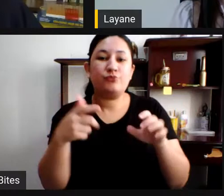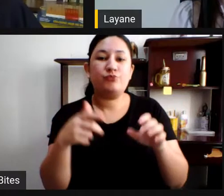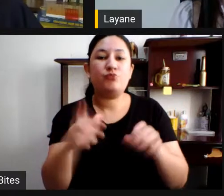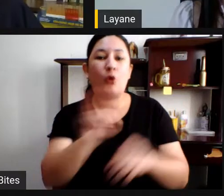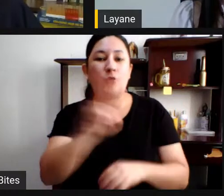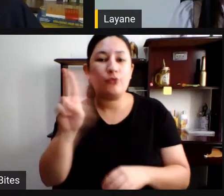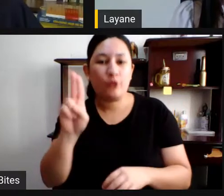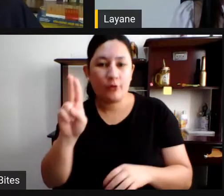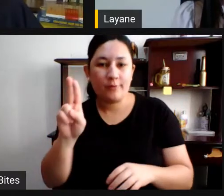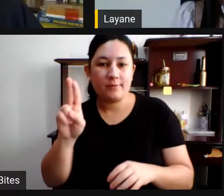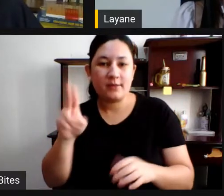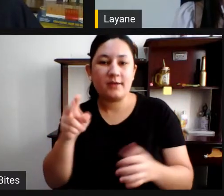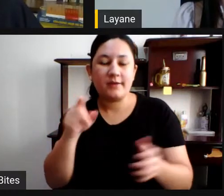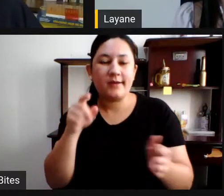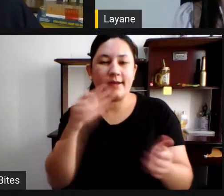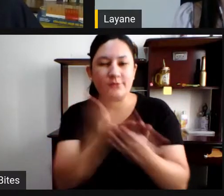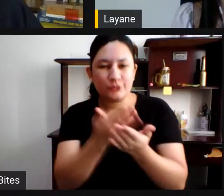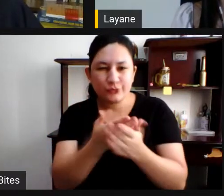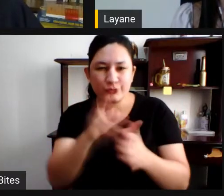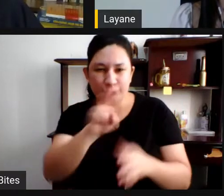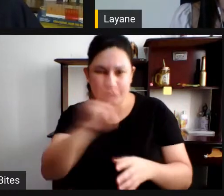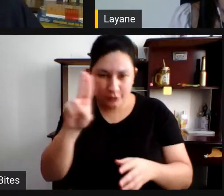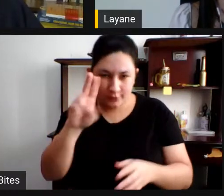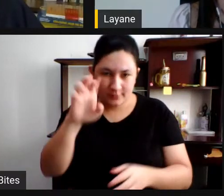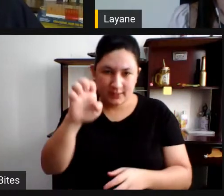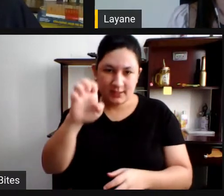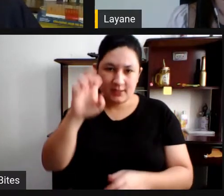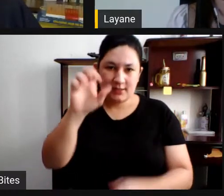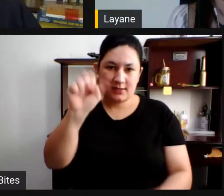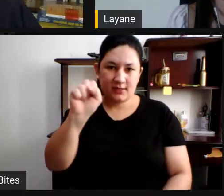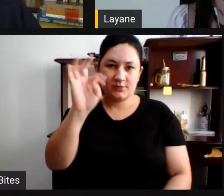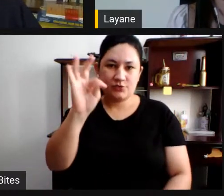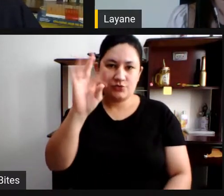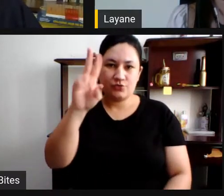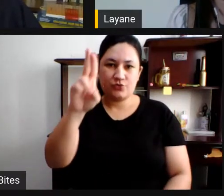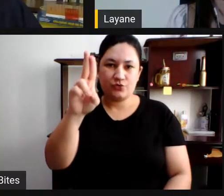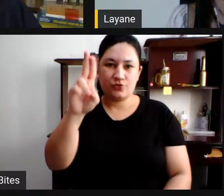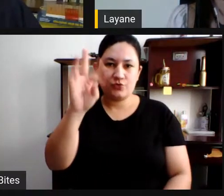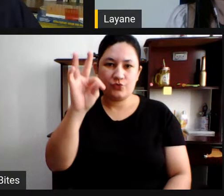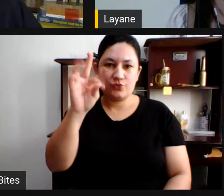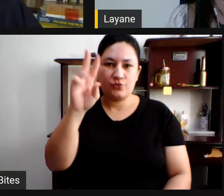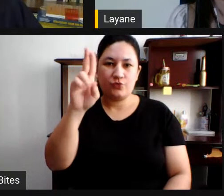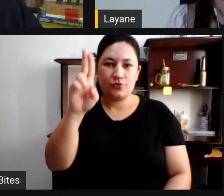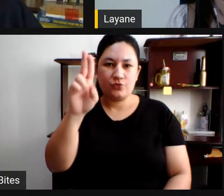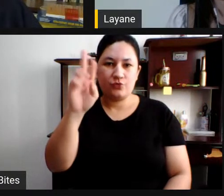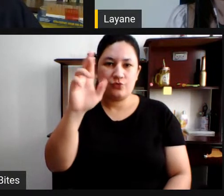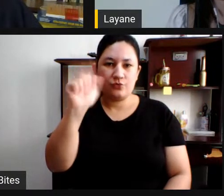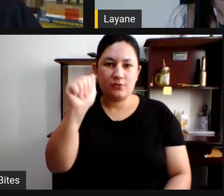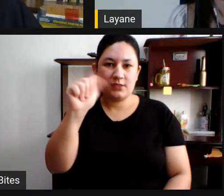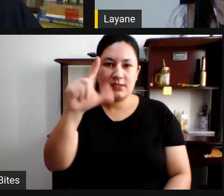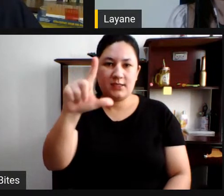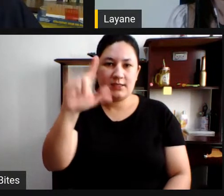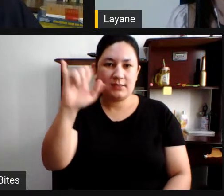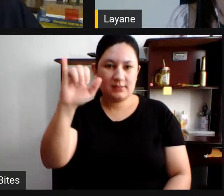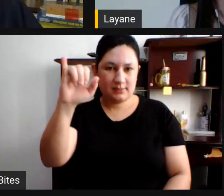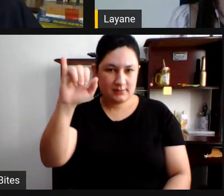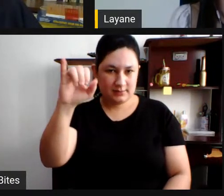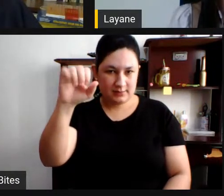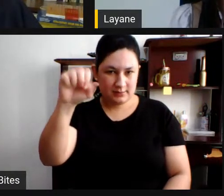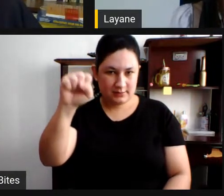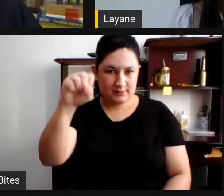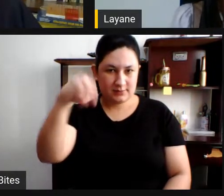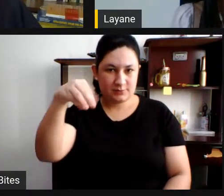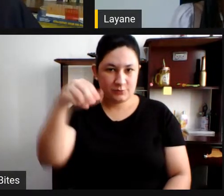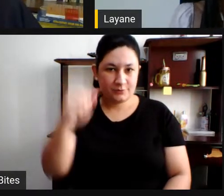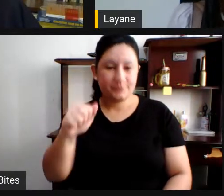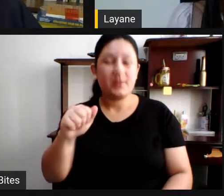estrutura e não era em sentido teórico não era um conceito de estrutura que ele se preocupava